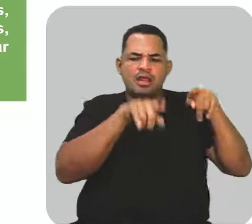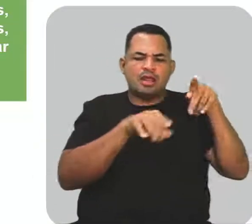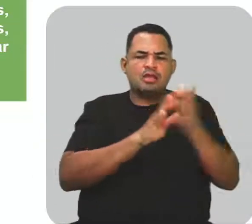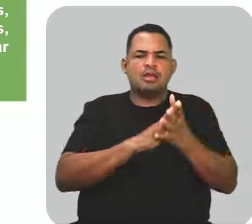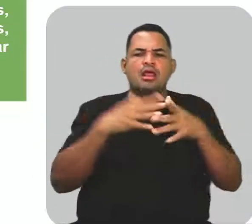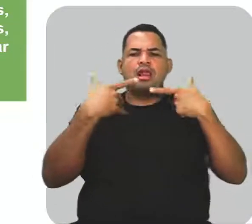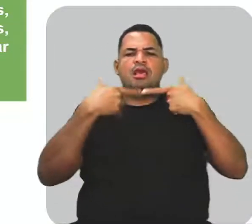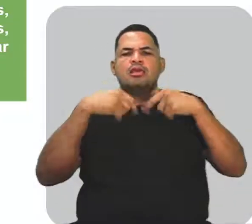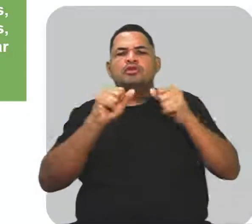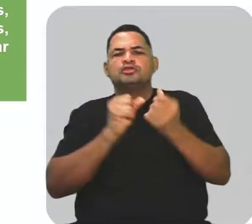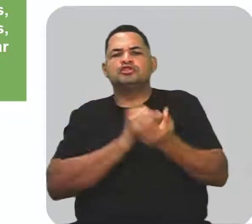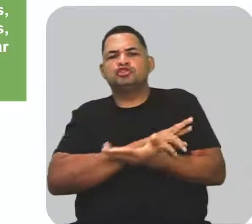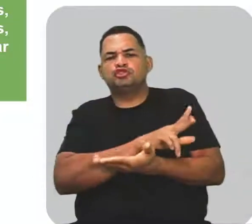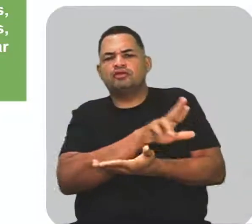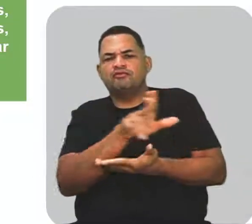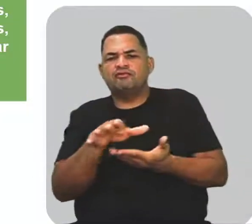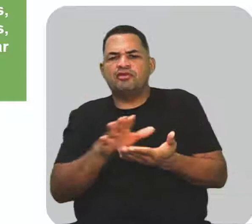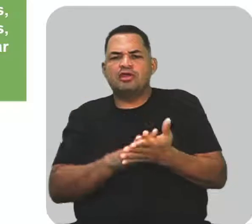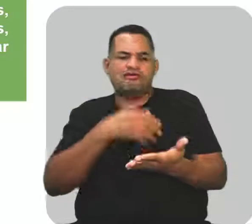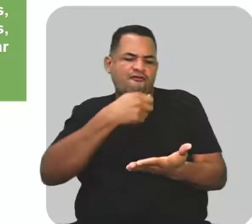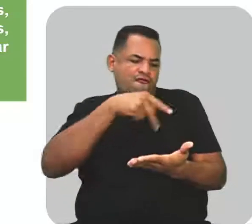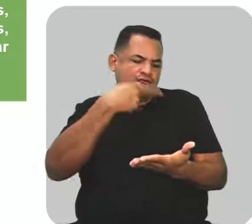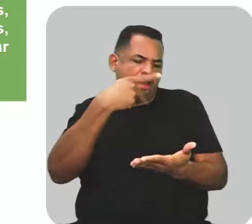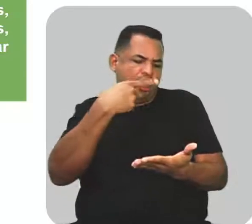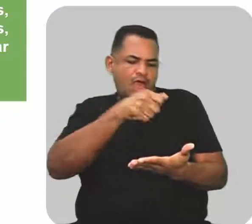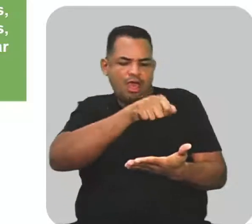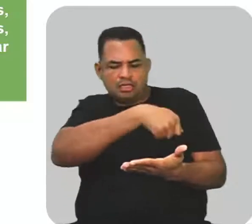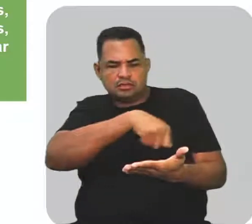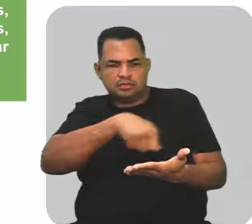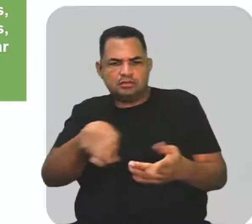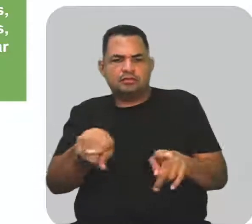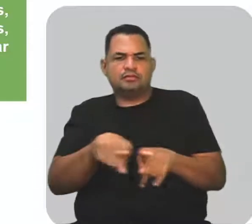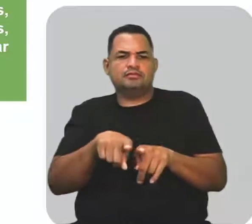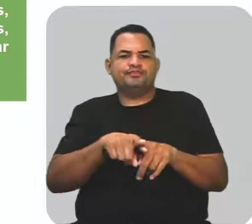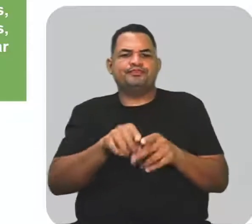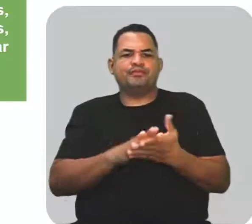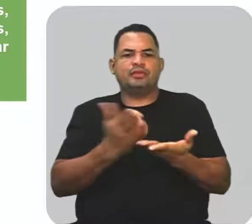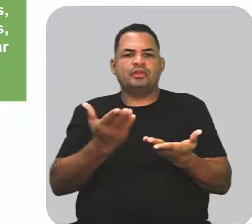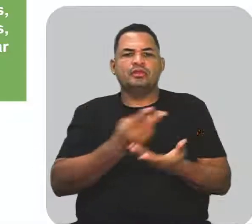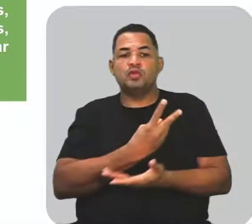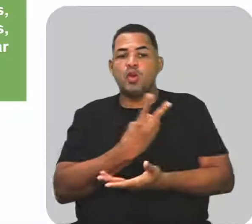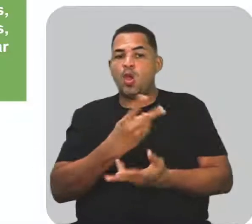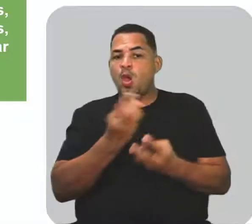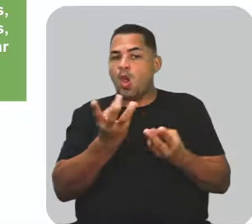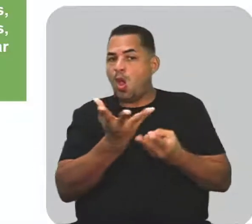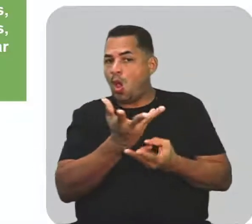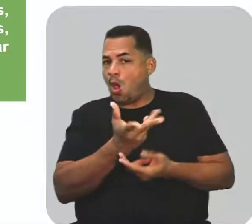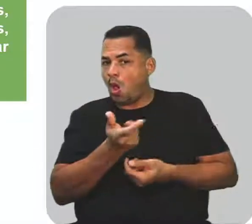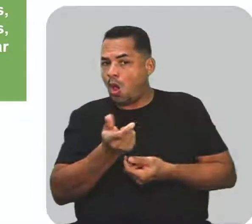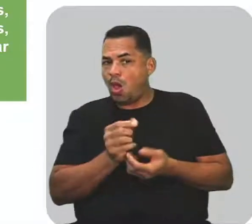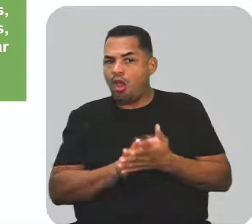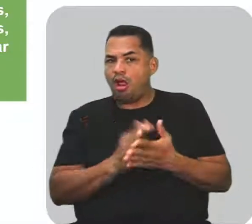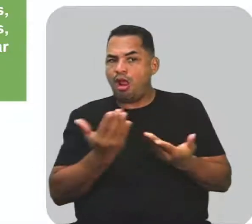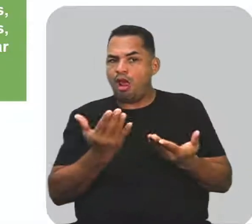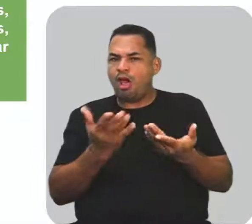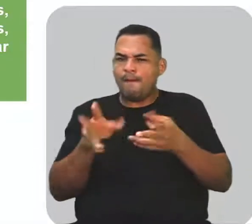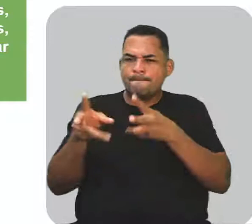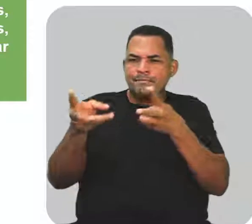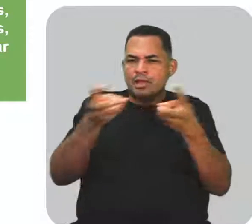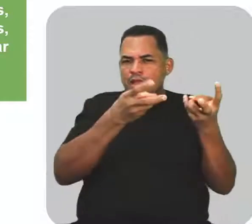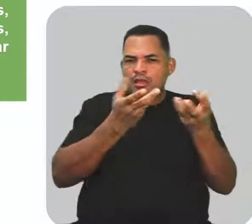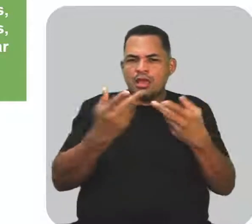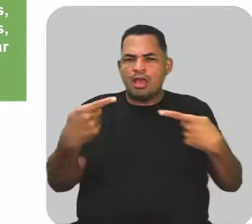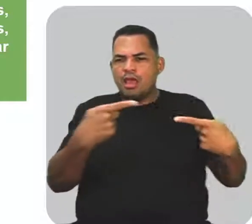os diferentes modos de falar e escrever. 2. Habilidade 2. Localizar e